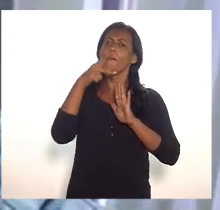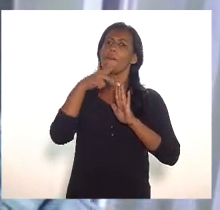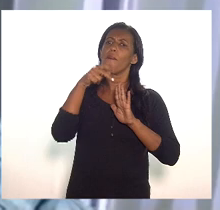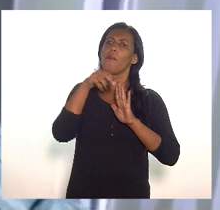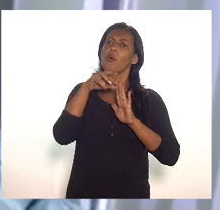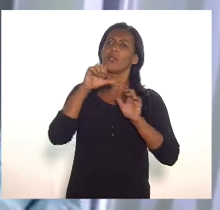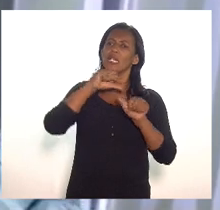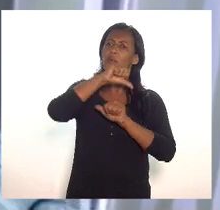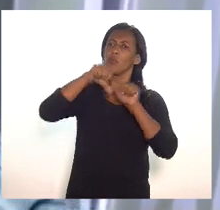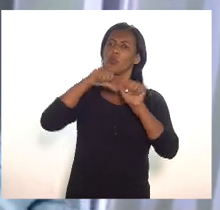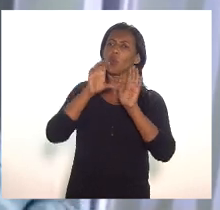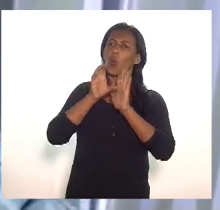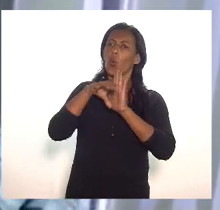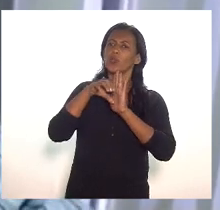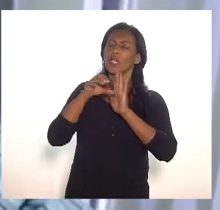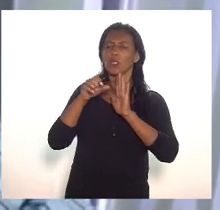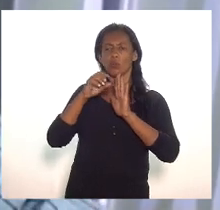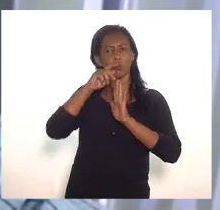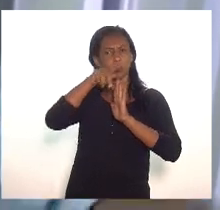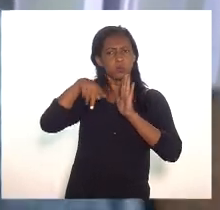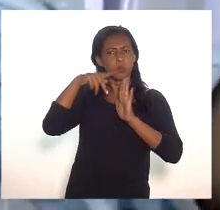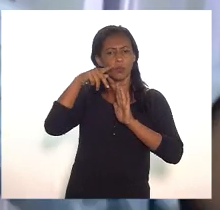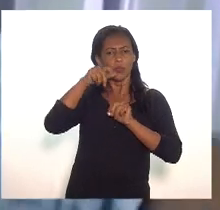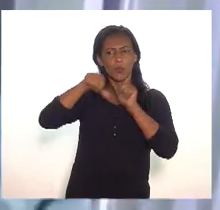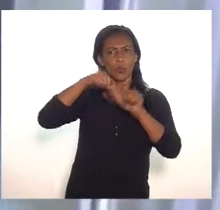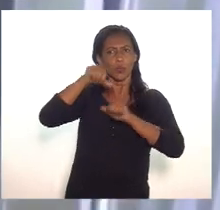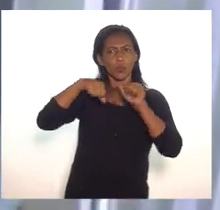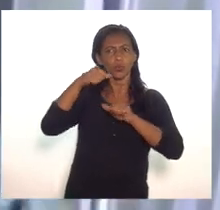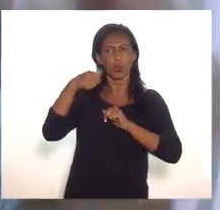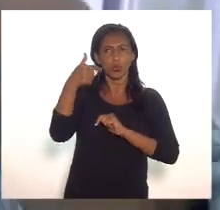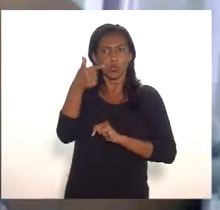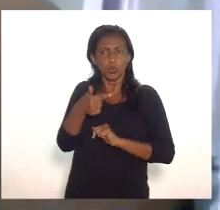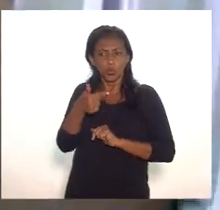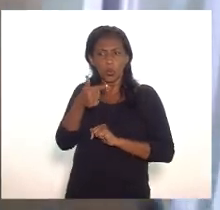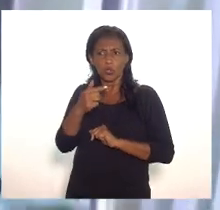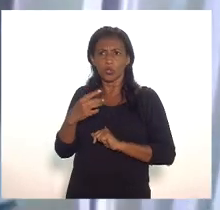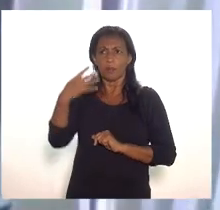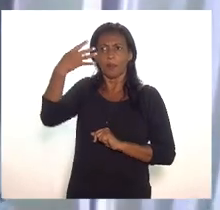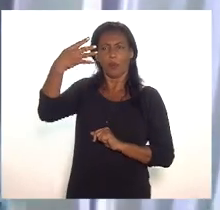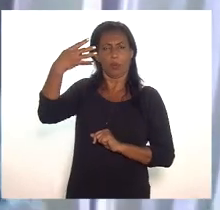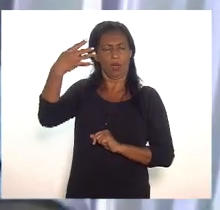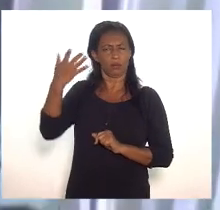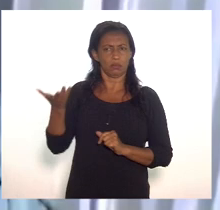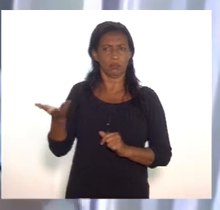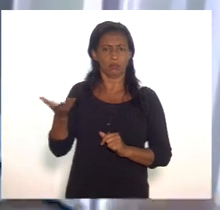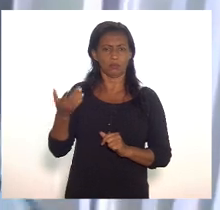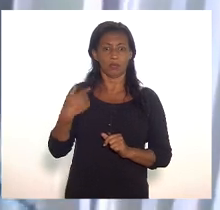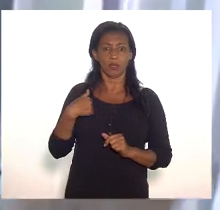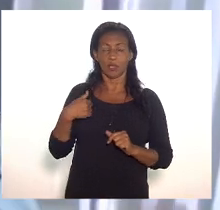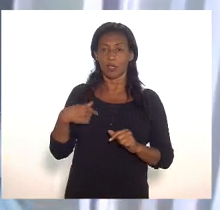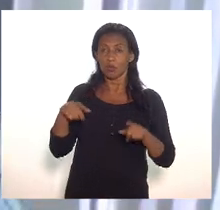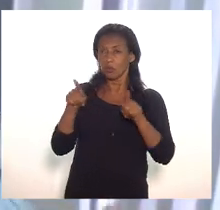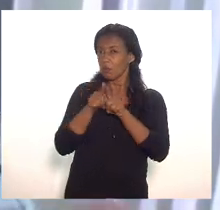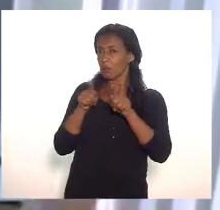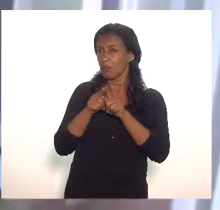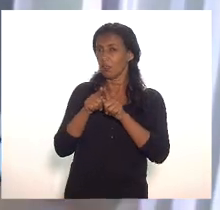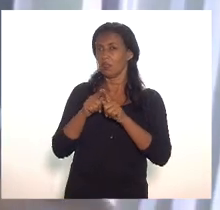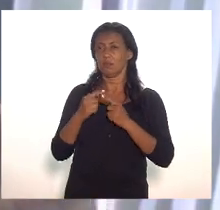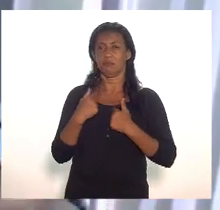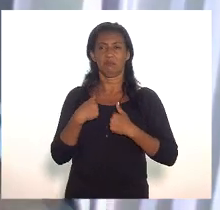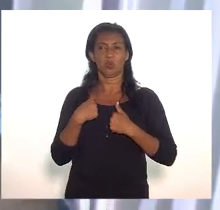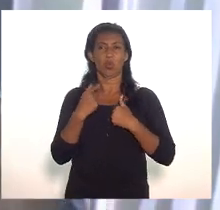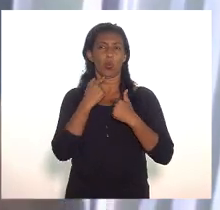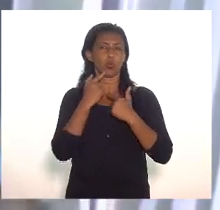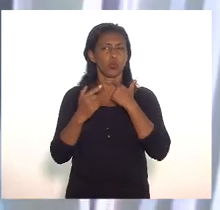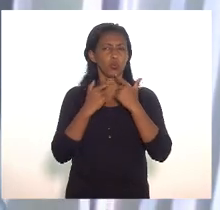o conceito desse programa de pós-graduação, que subiu de 2 para 4. Então, assim, além disso, ainda paira uma dúvida sobre